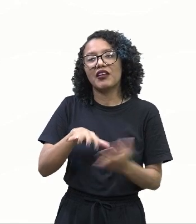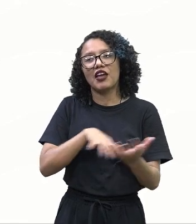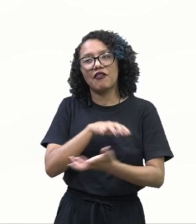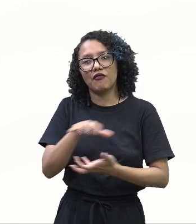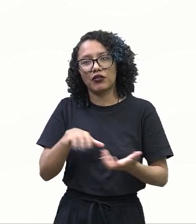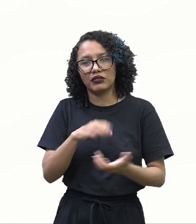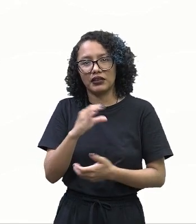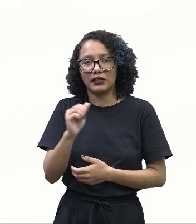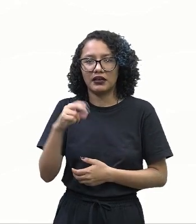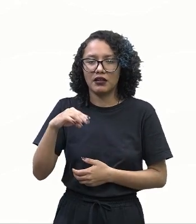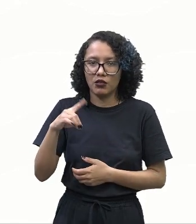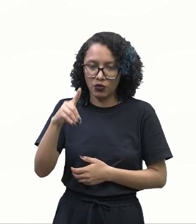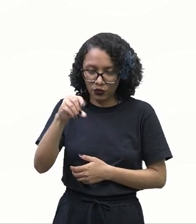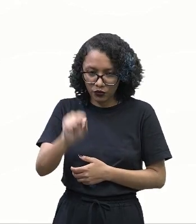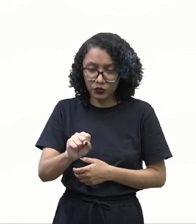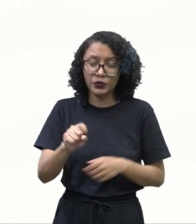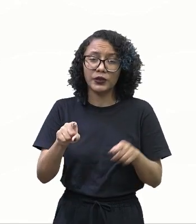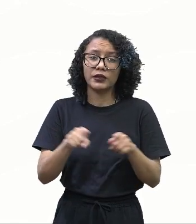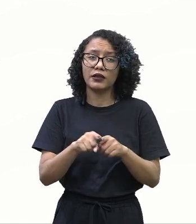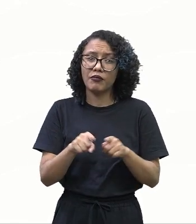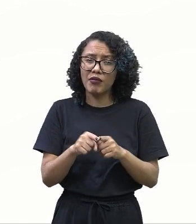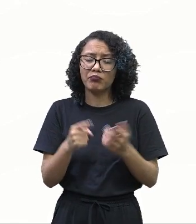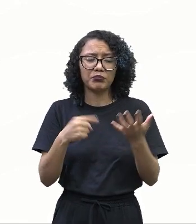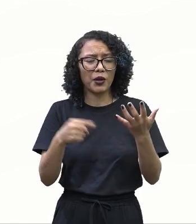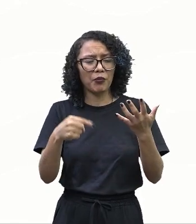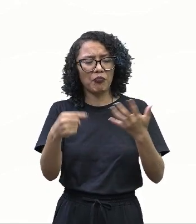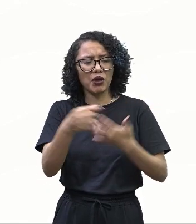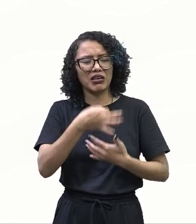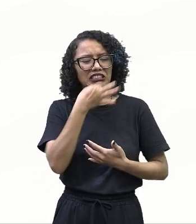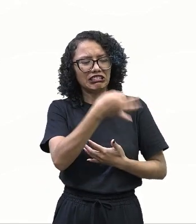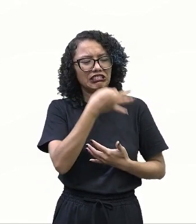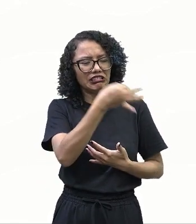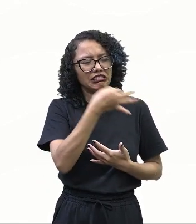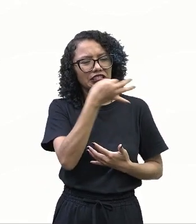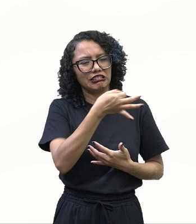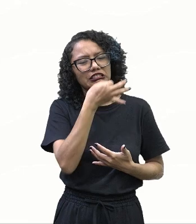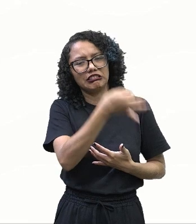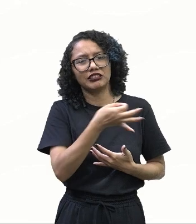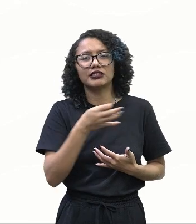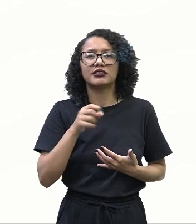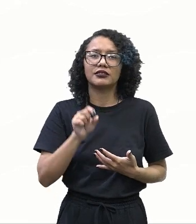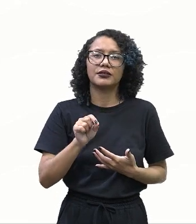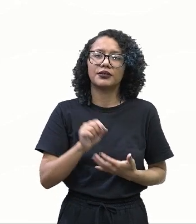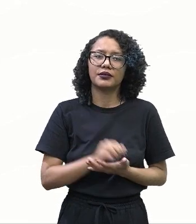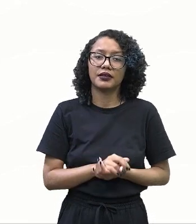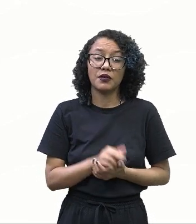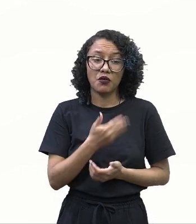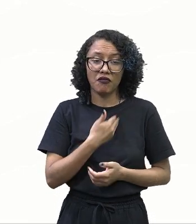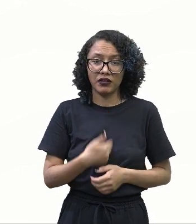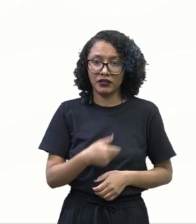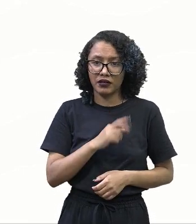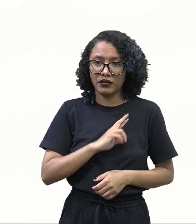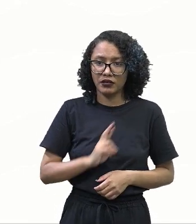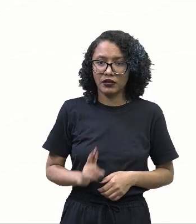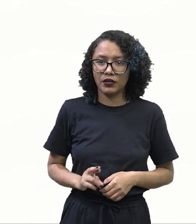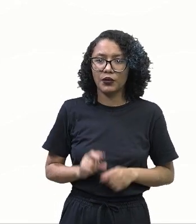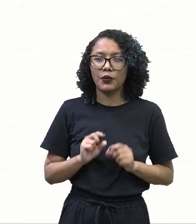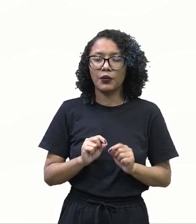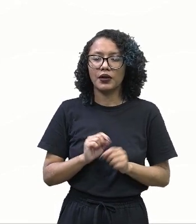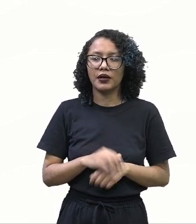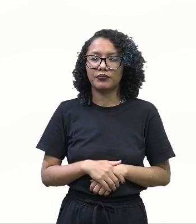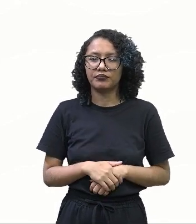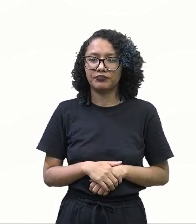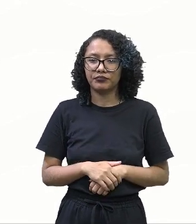dessas críticas que eram feitas à República, o governo republicano vai considerar esse movimento